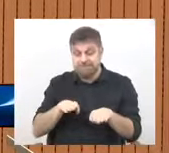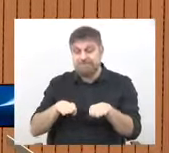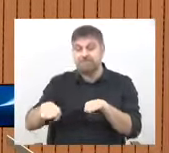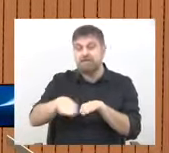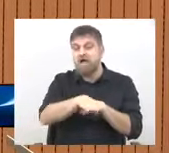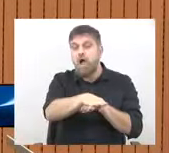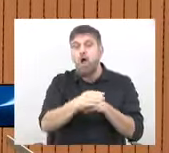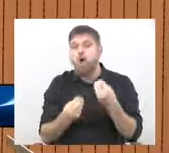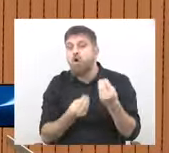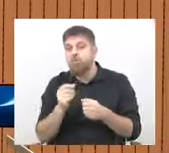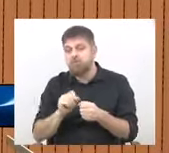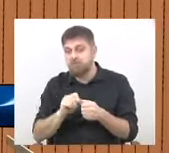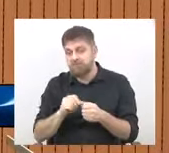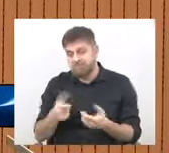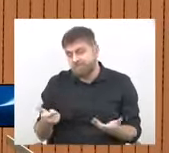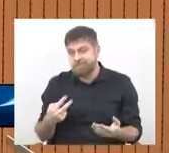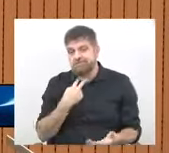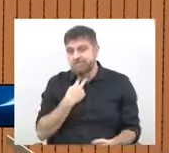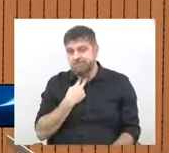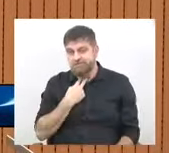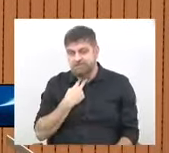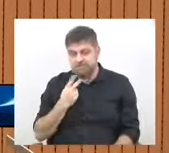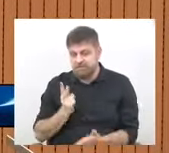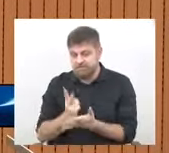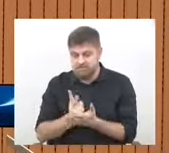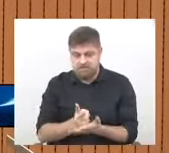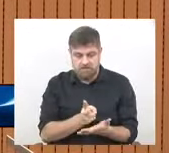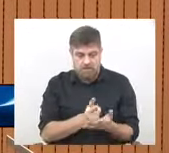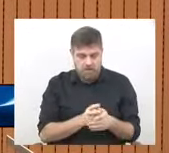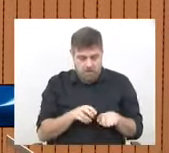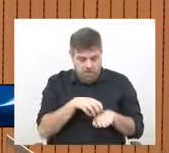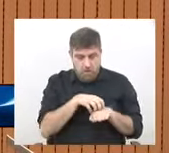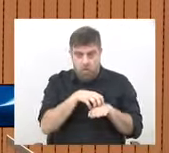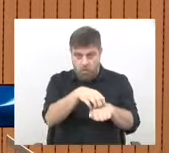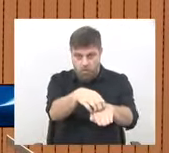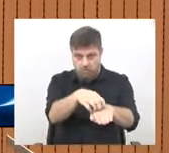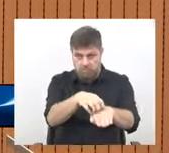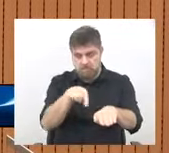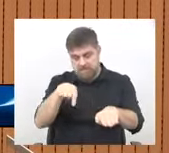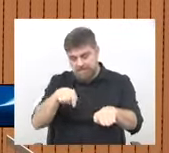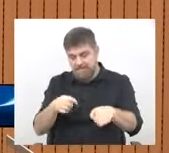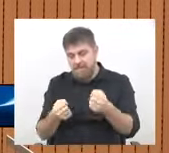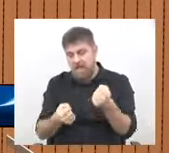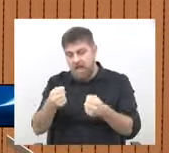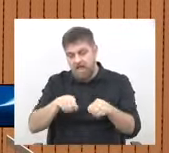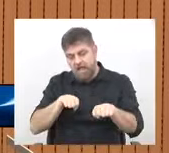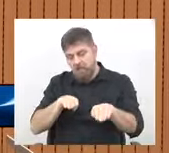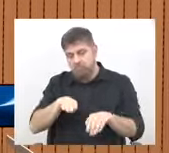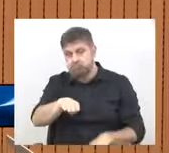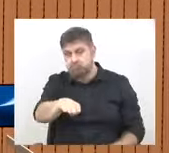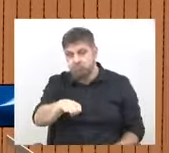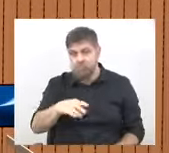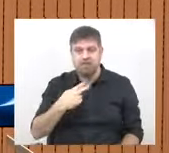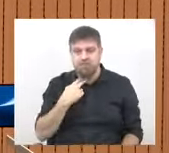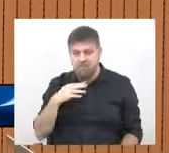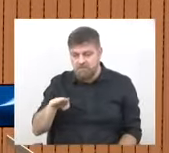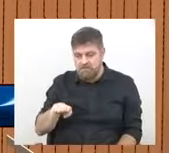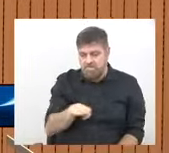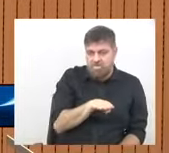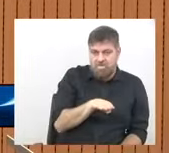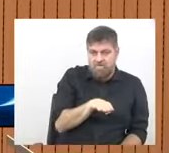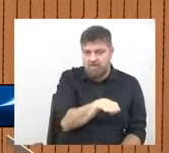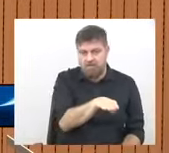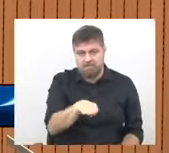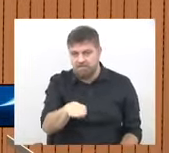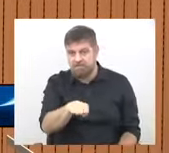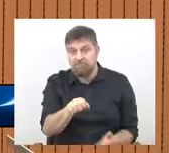ultrapassagem, você entrar na via que é exclusiva, você vai ser multado. Não, hoje é assim e será assim. Nós precisamos priorizar o